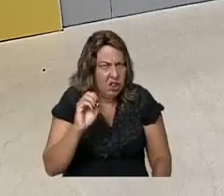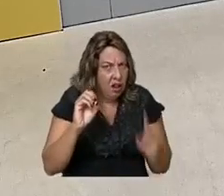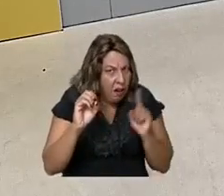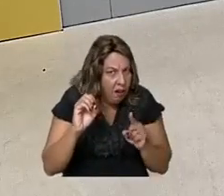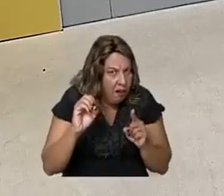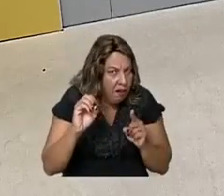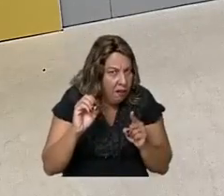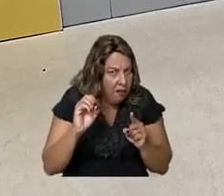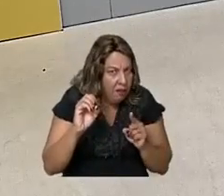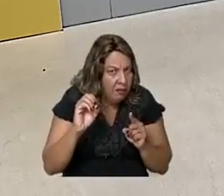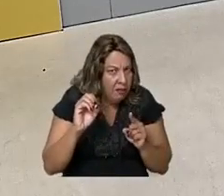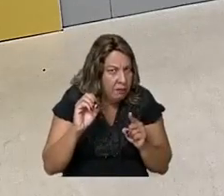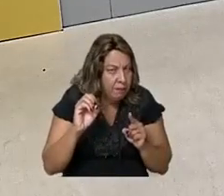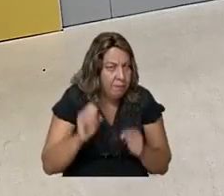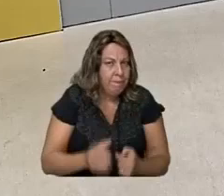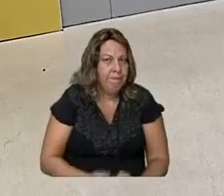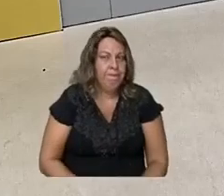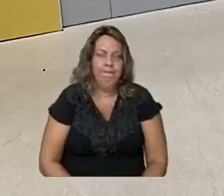20.